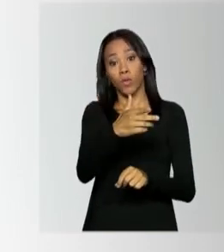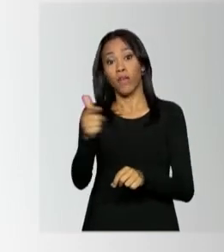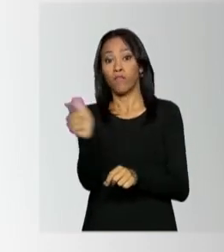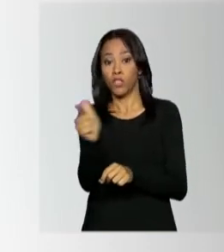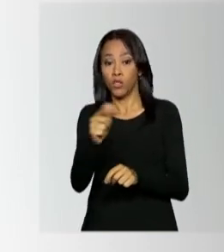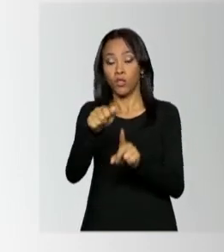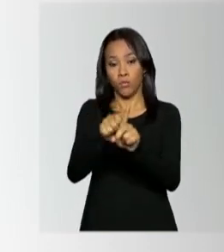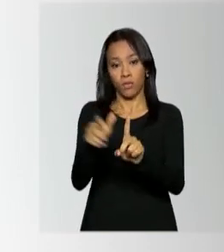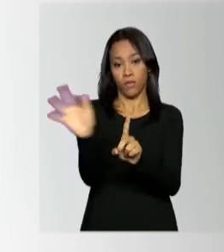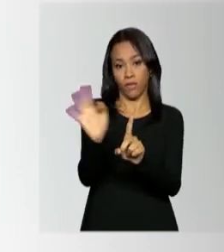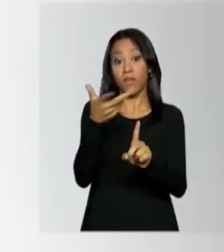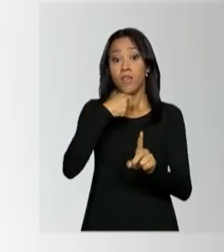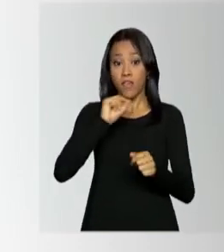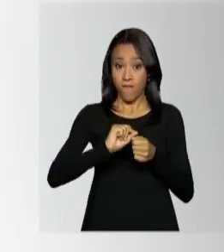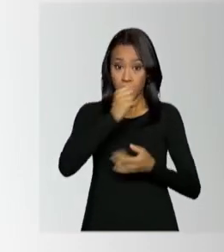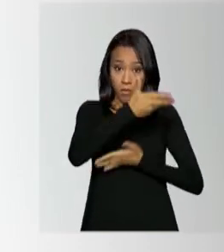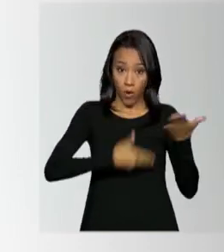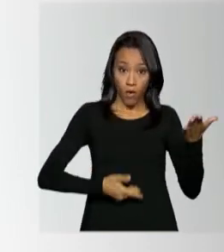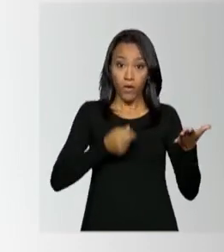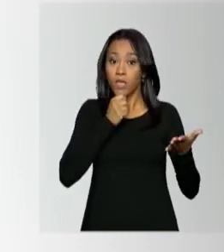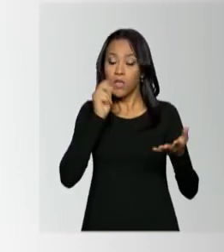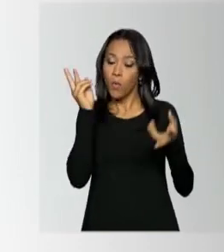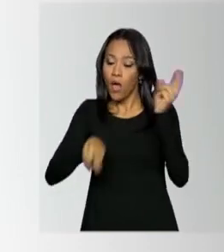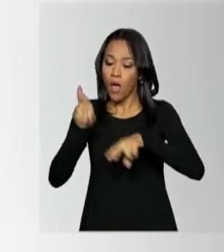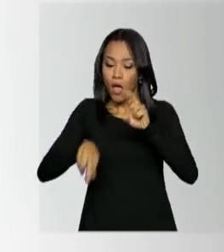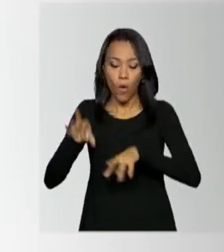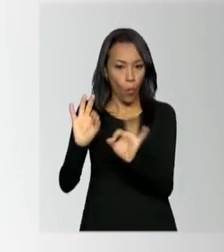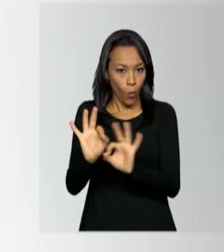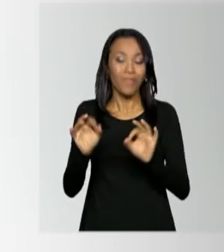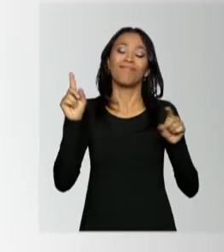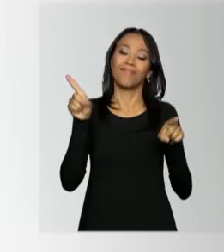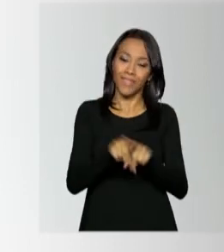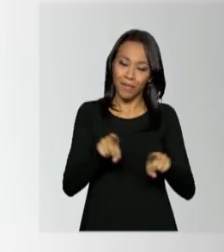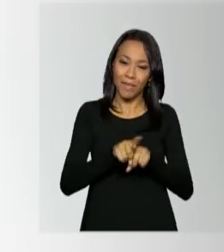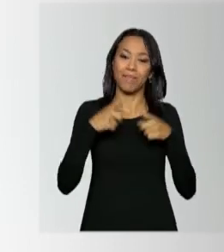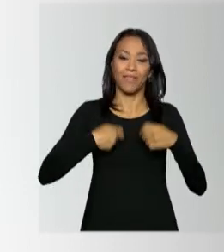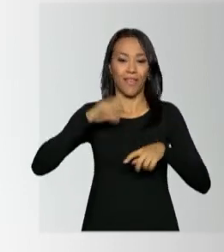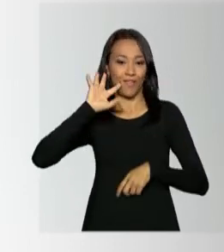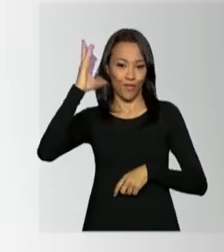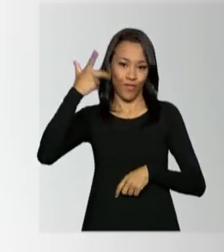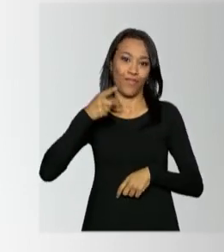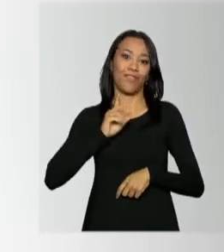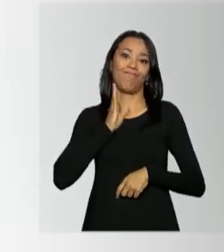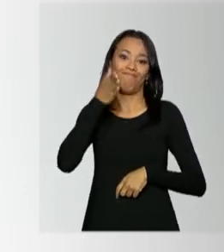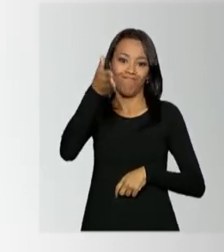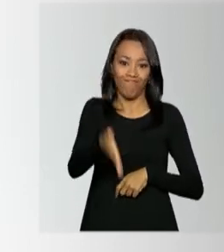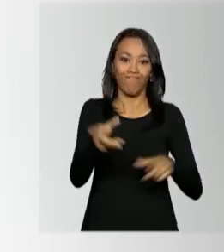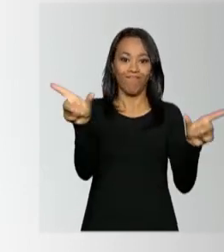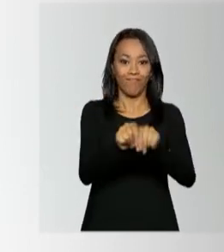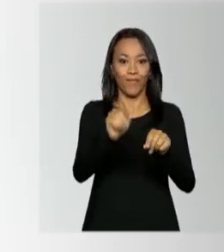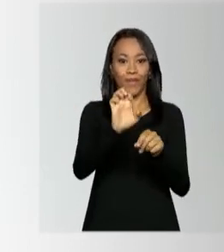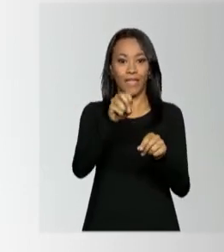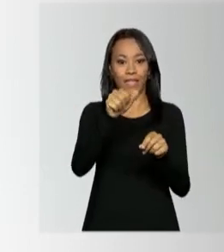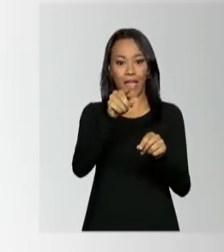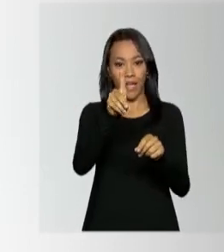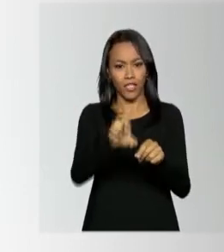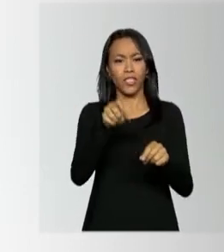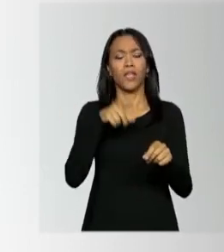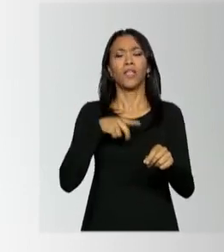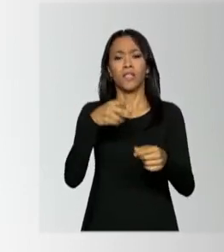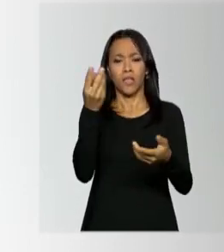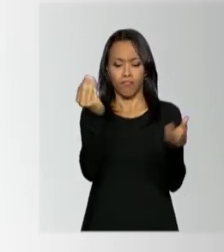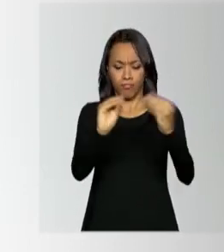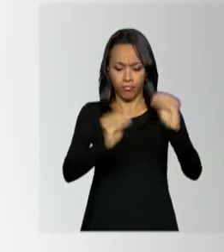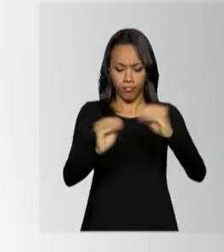fevereiro. Quem fez a prova e não preencheu o questionário também está em situação irregular junto ao ENAD. O questionário fica na internet